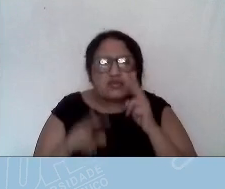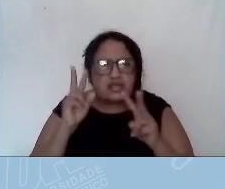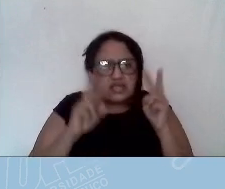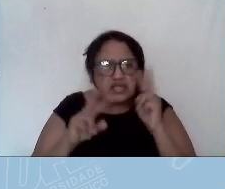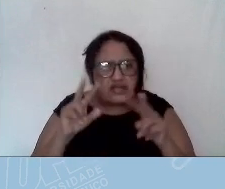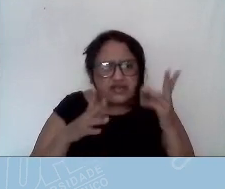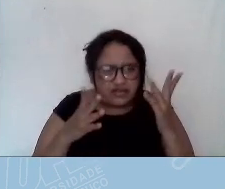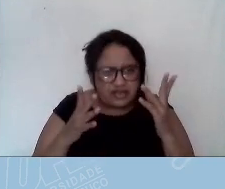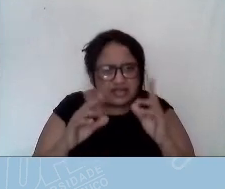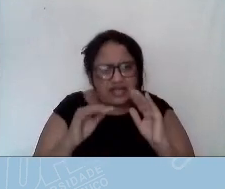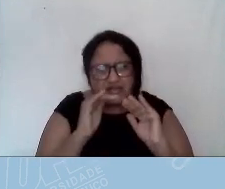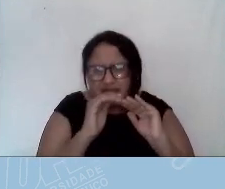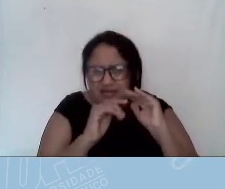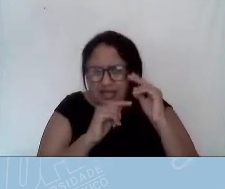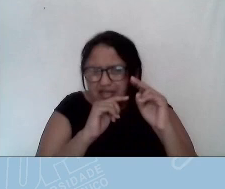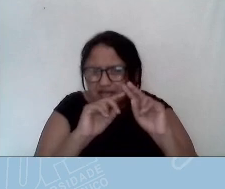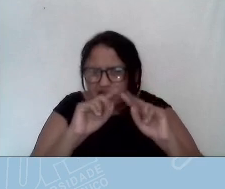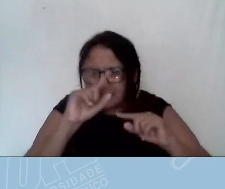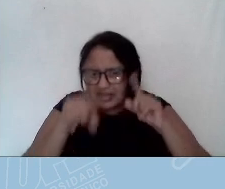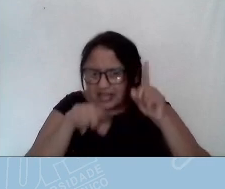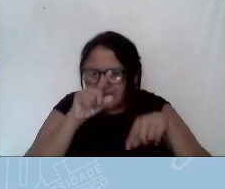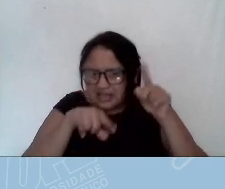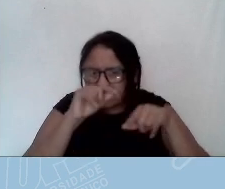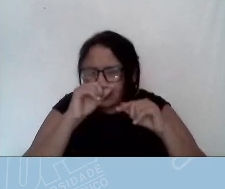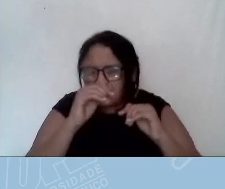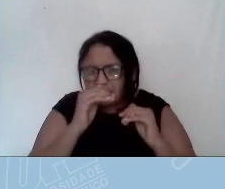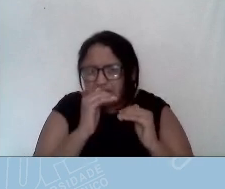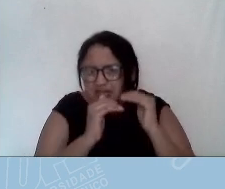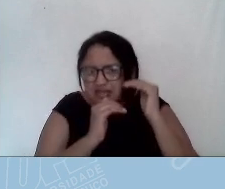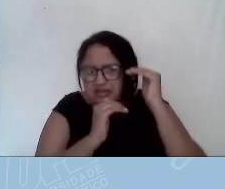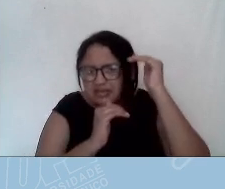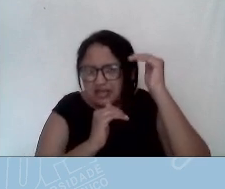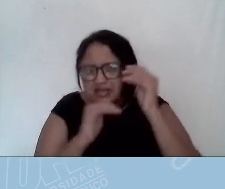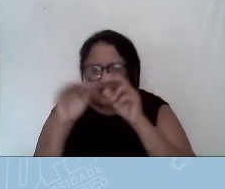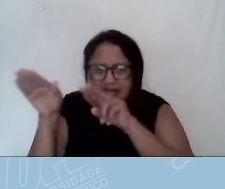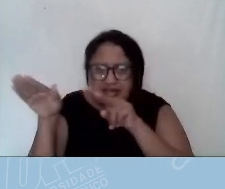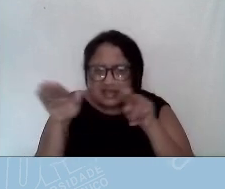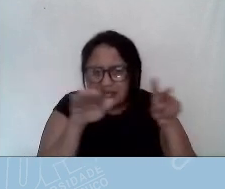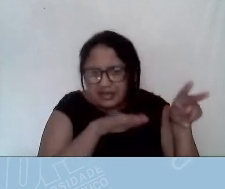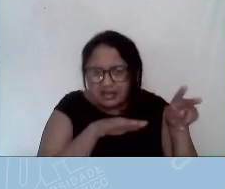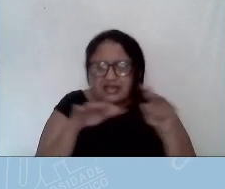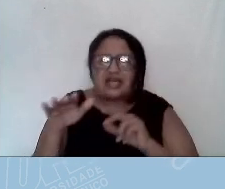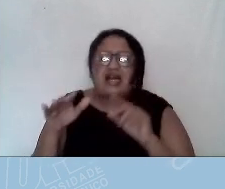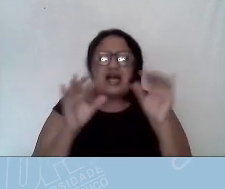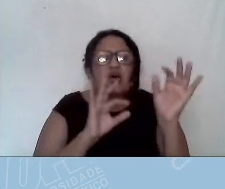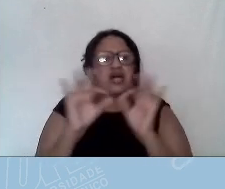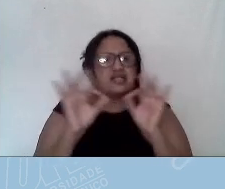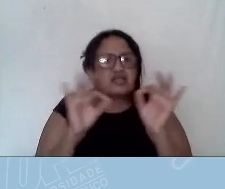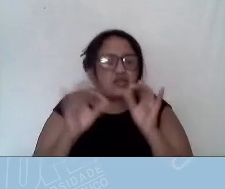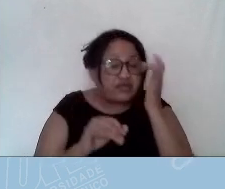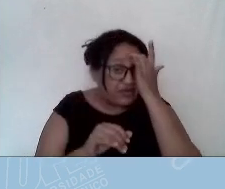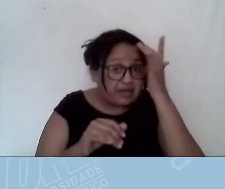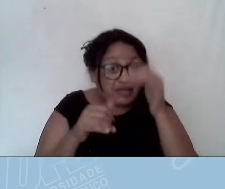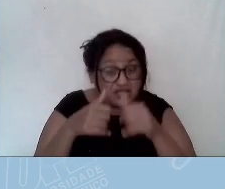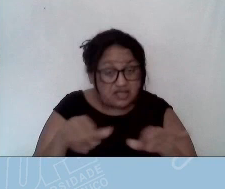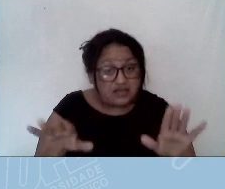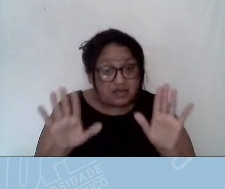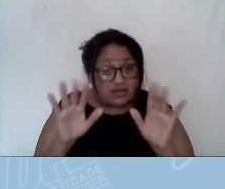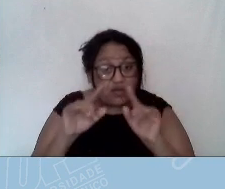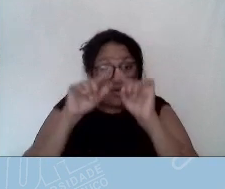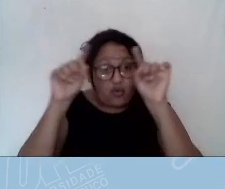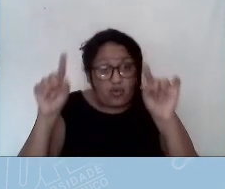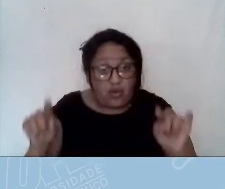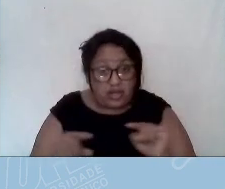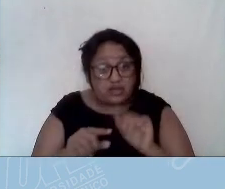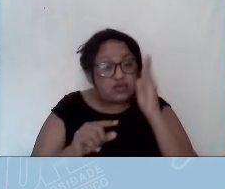variação do crescimento a cada semana para facilitar para vocês a gente organizou aqui um quadro com três